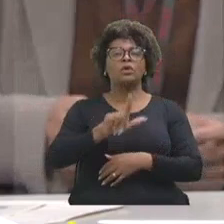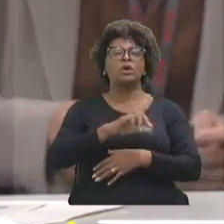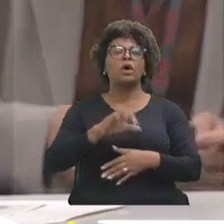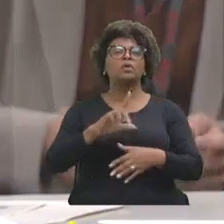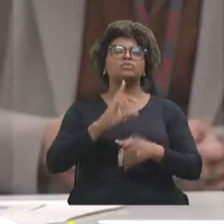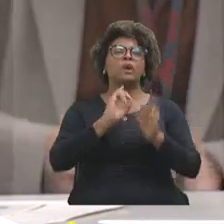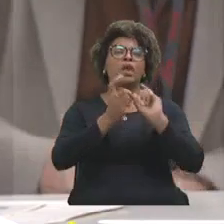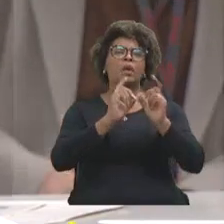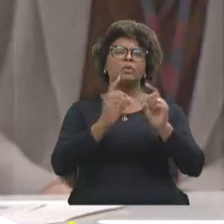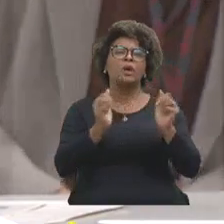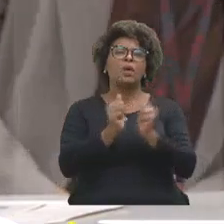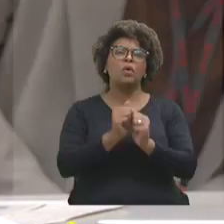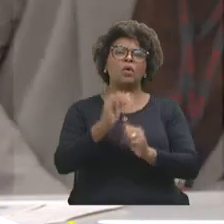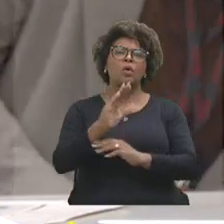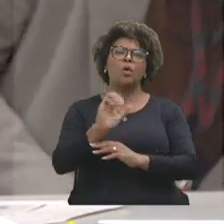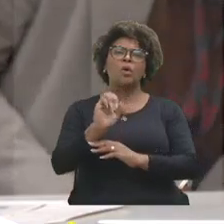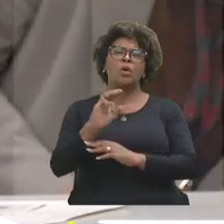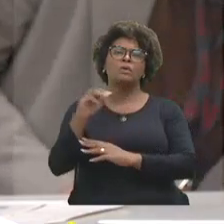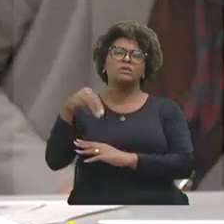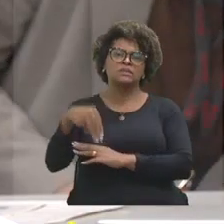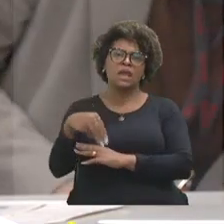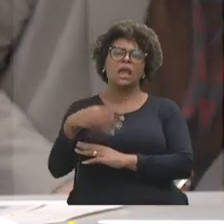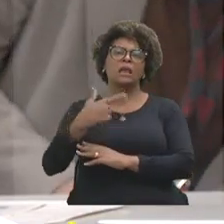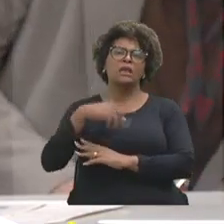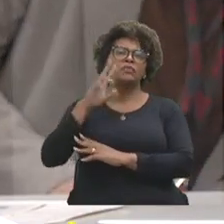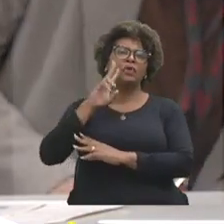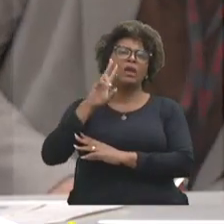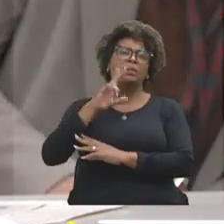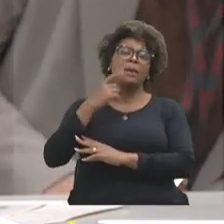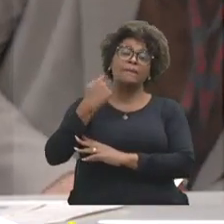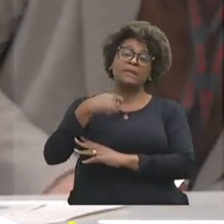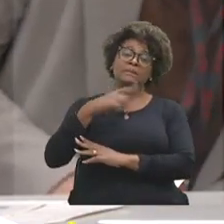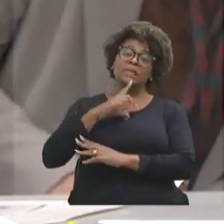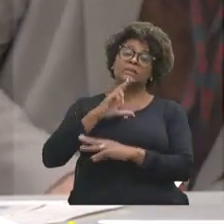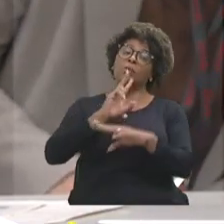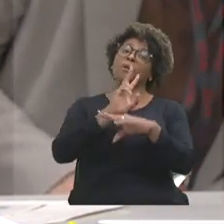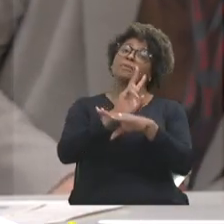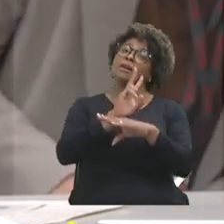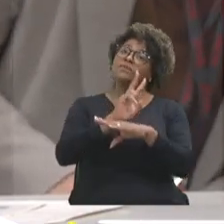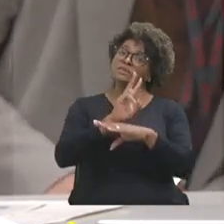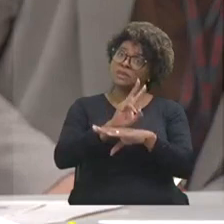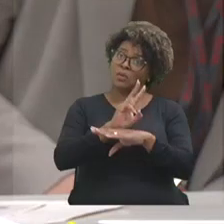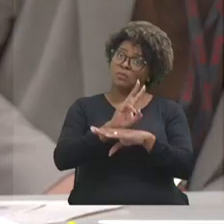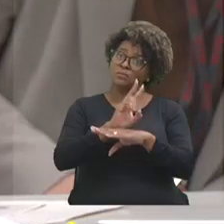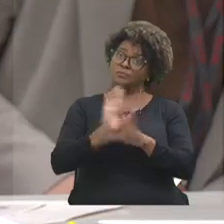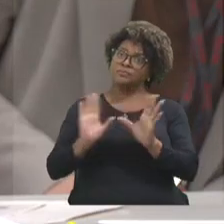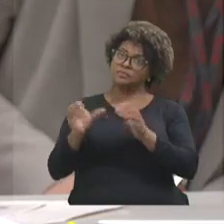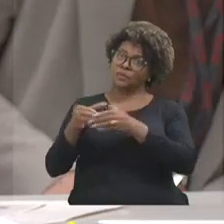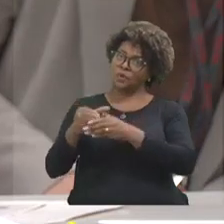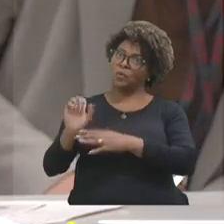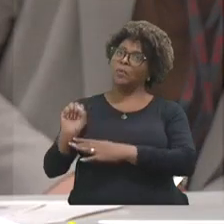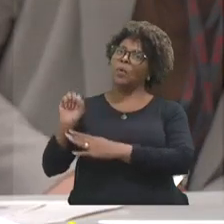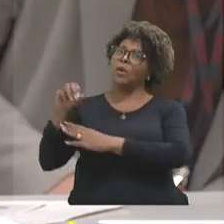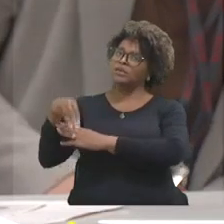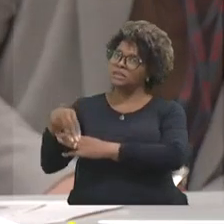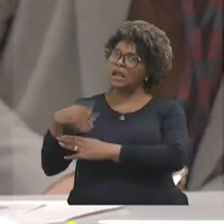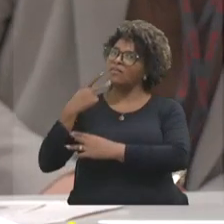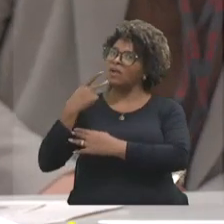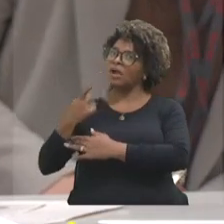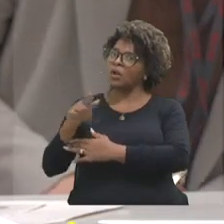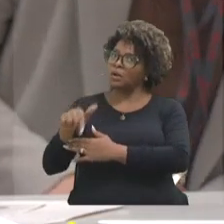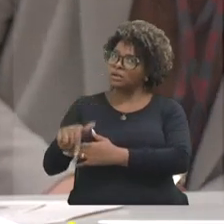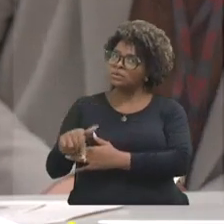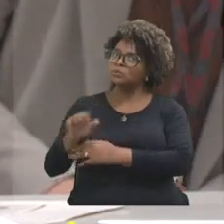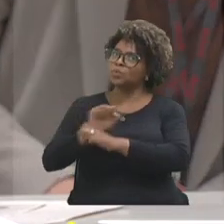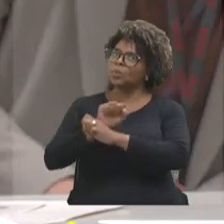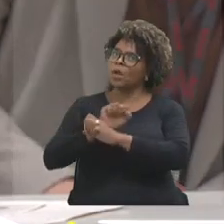lembrado que nós temos que manter uma coerência de previsibilidade o Cosern se colocou isso de forma é muito clara que